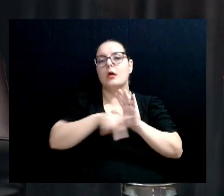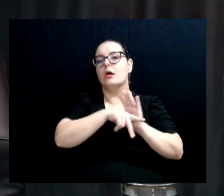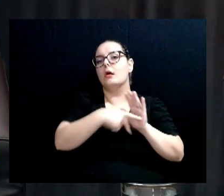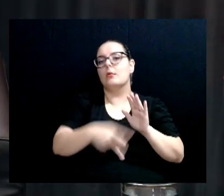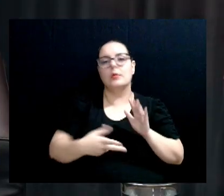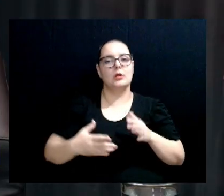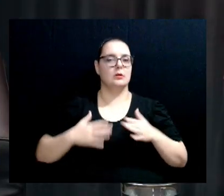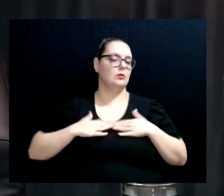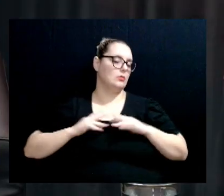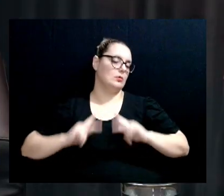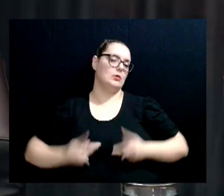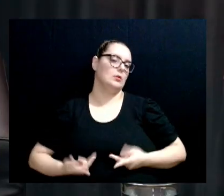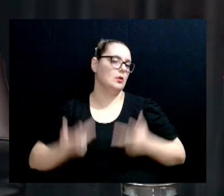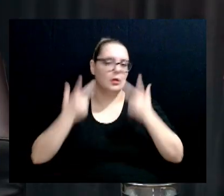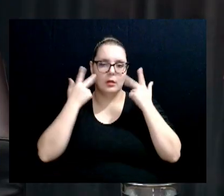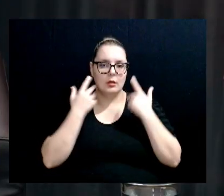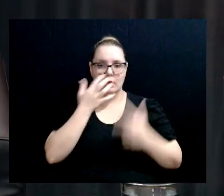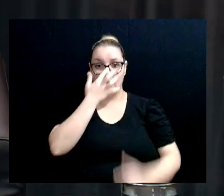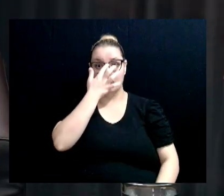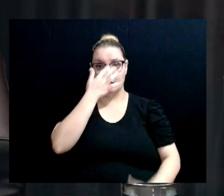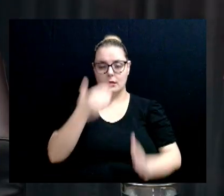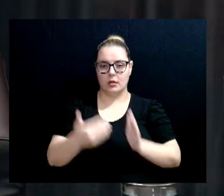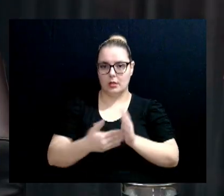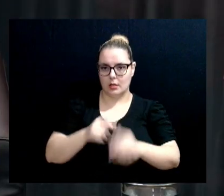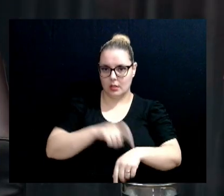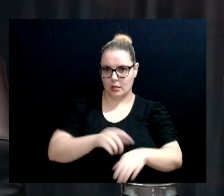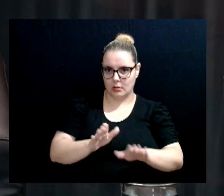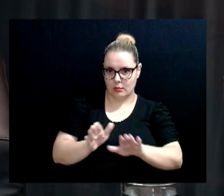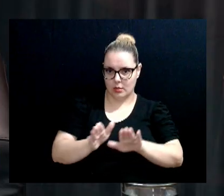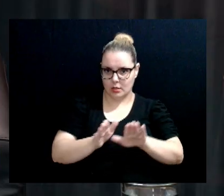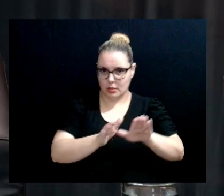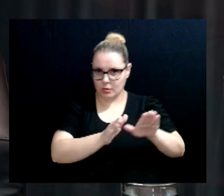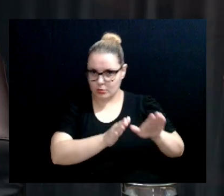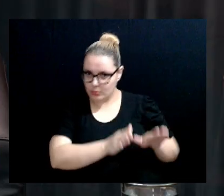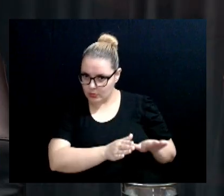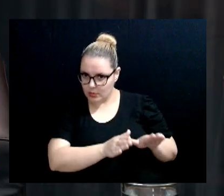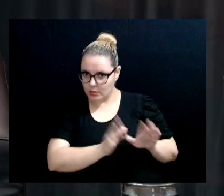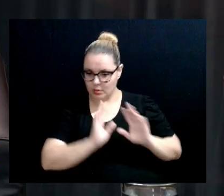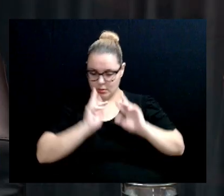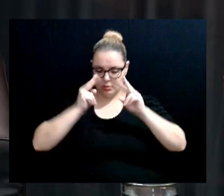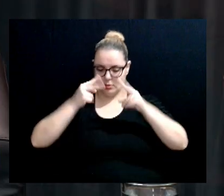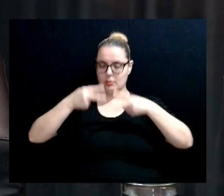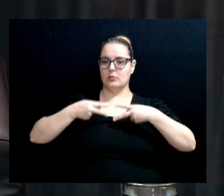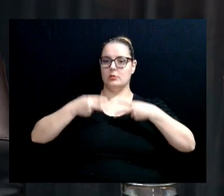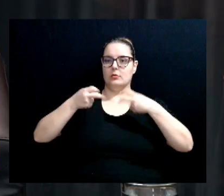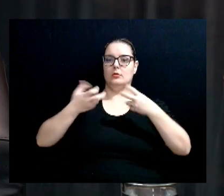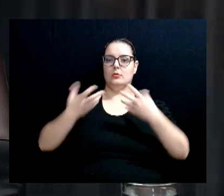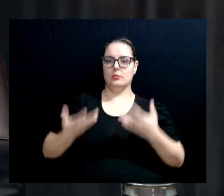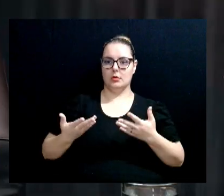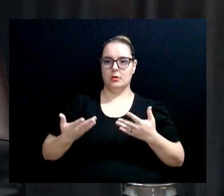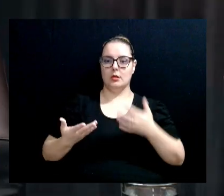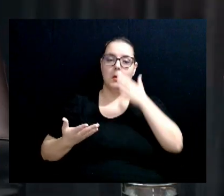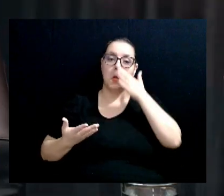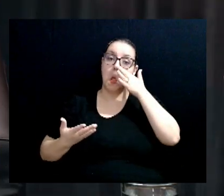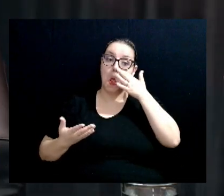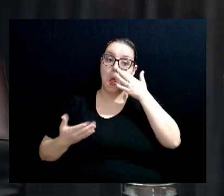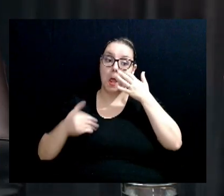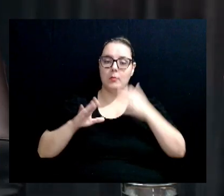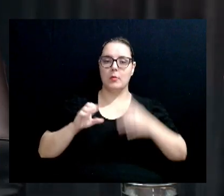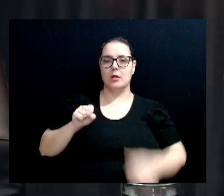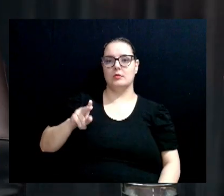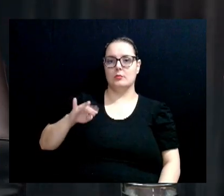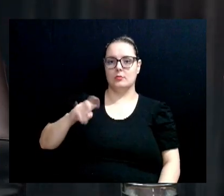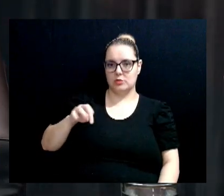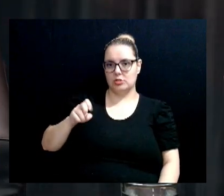até que ponto que a gente está deixando isso de lado, né? Então, se voltar para essa questão mais subjetiva, que vai se perdendo aí